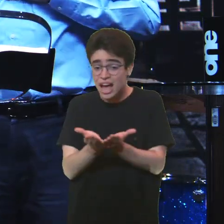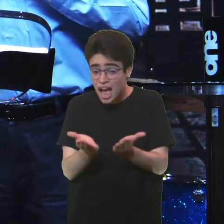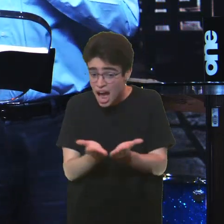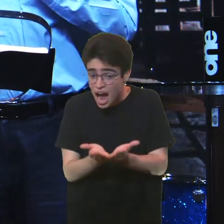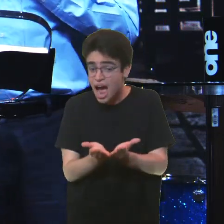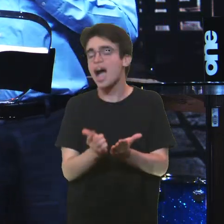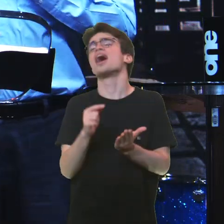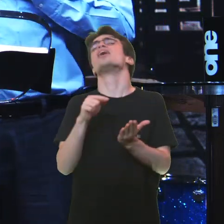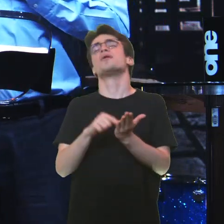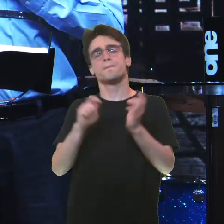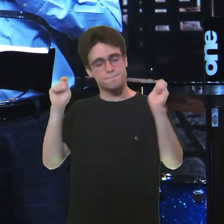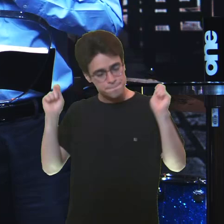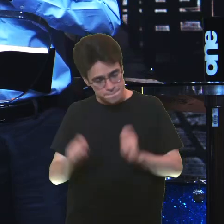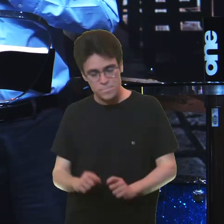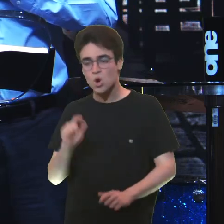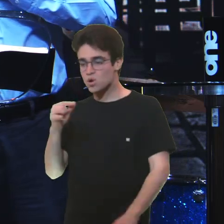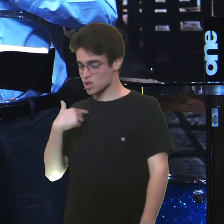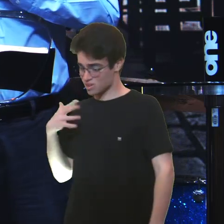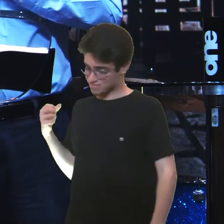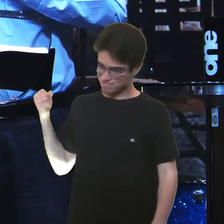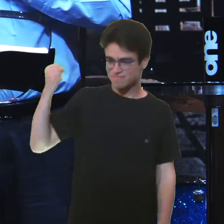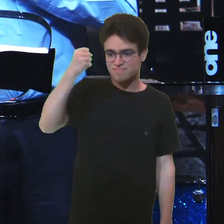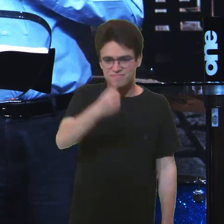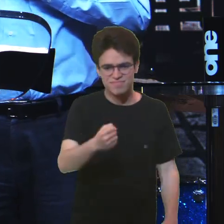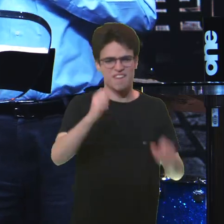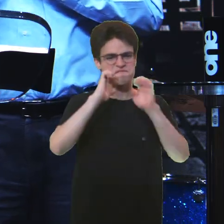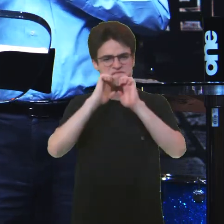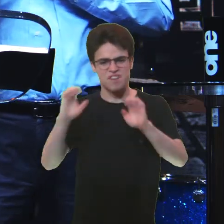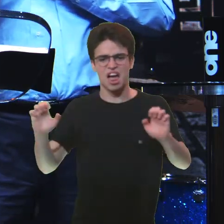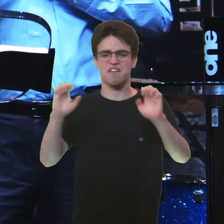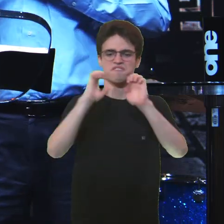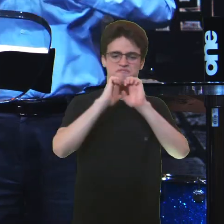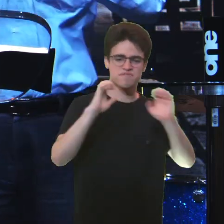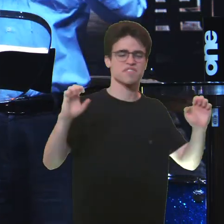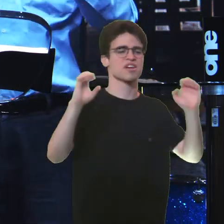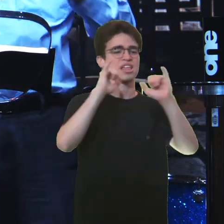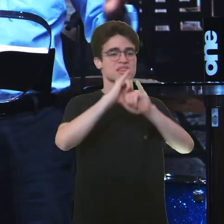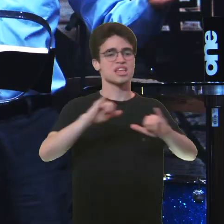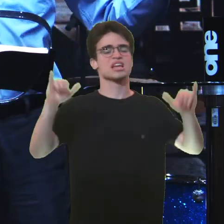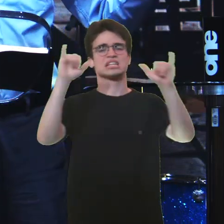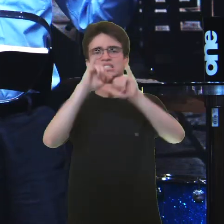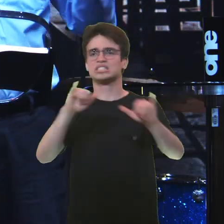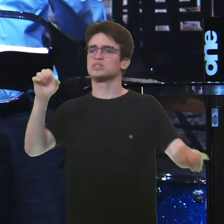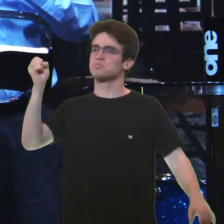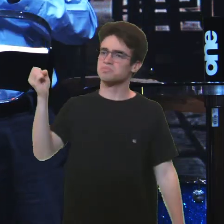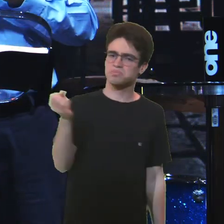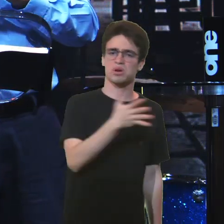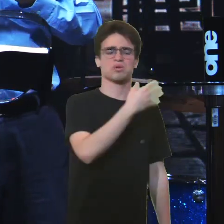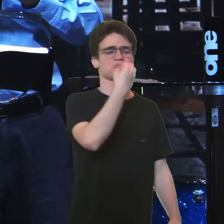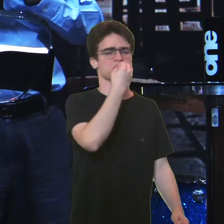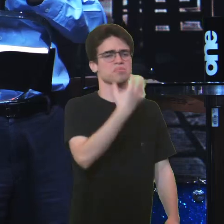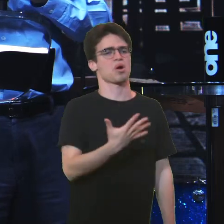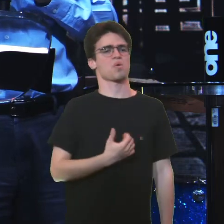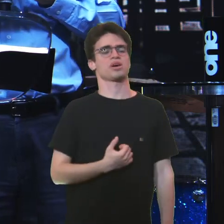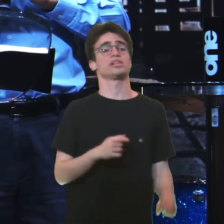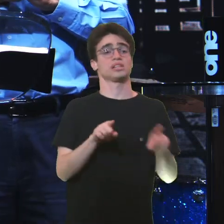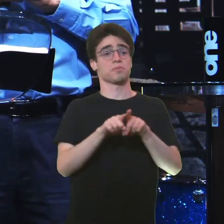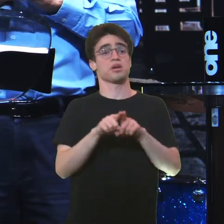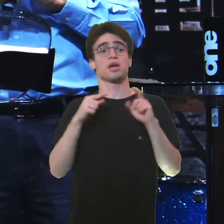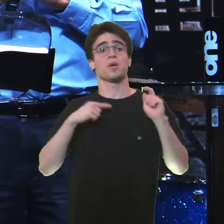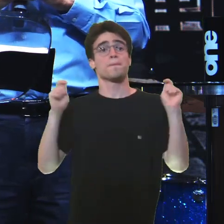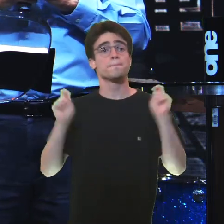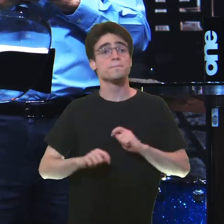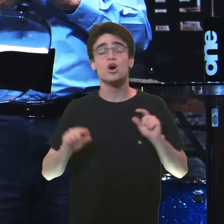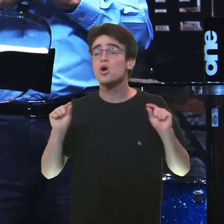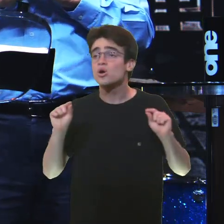ser portadores de las buenas podemos nuevas ser portadores das boas novas y sembrar el shalom en medio de e nuestras semear o ciudades. shalom no